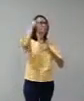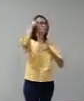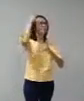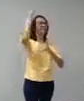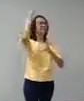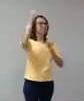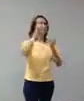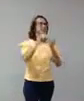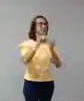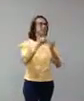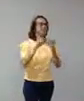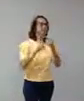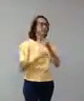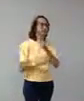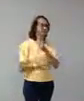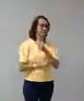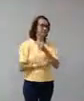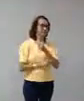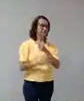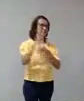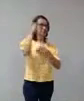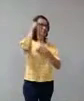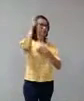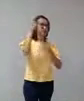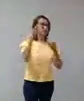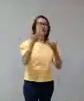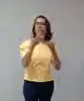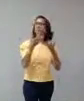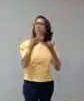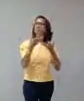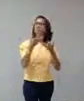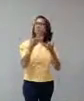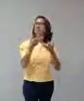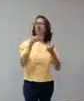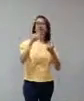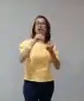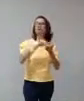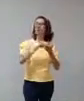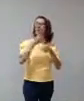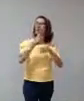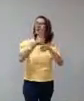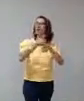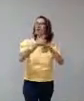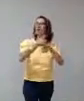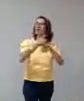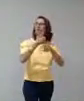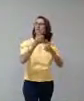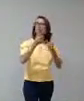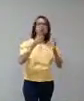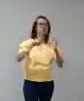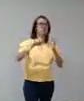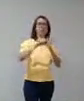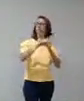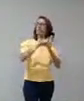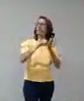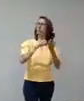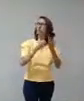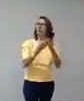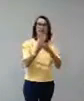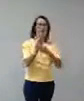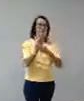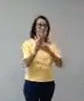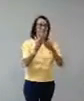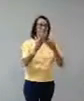a ideia era botar uma instalação na exposição. mas o local da URGS que a gente